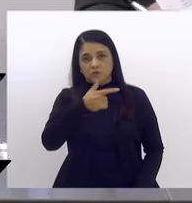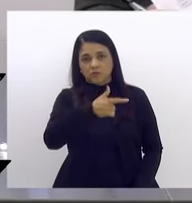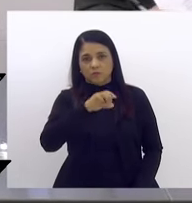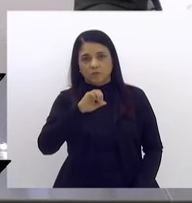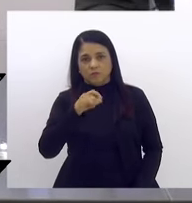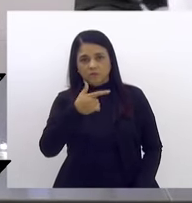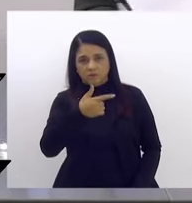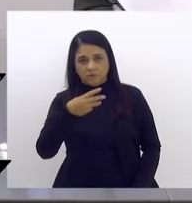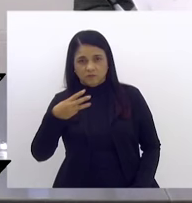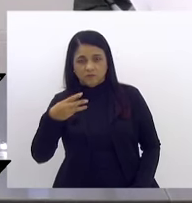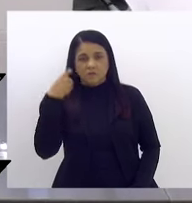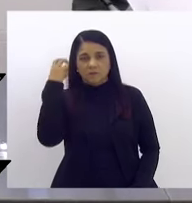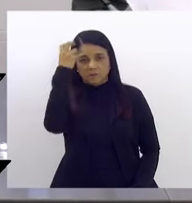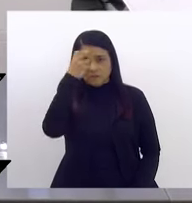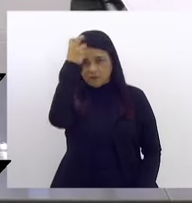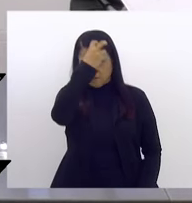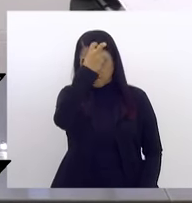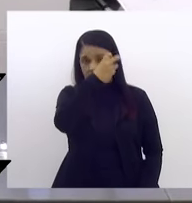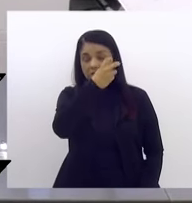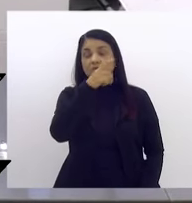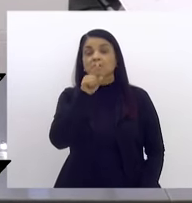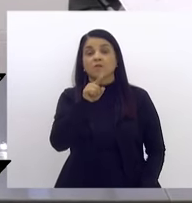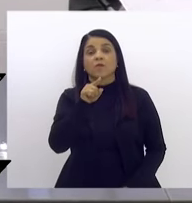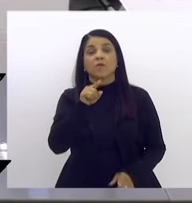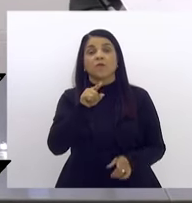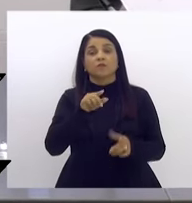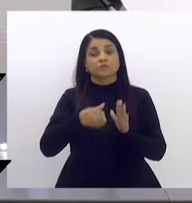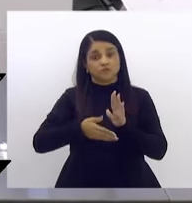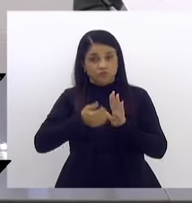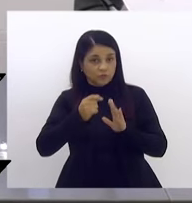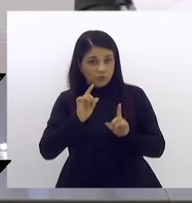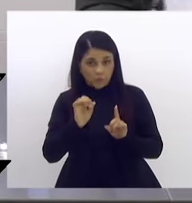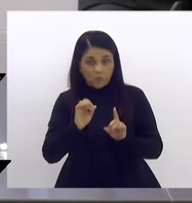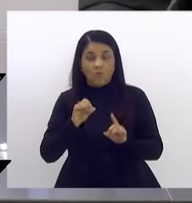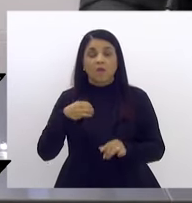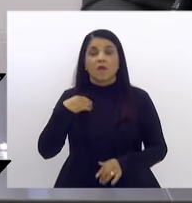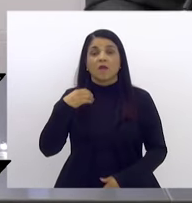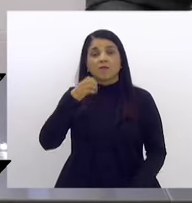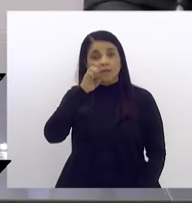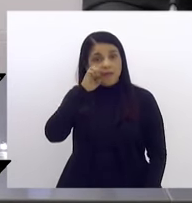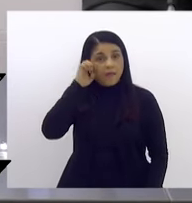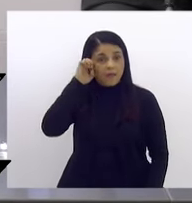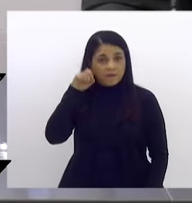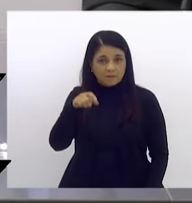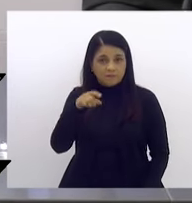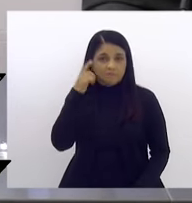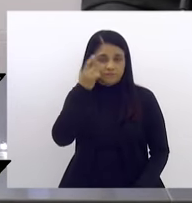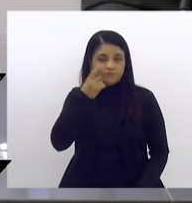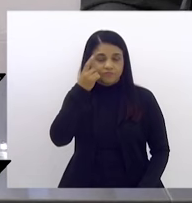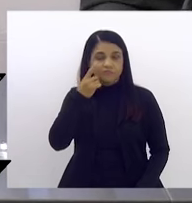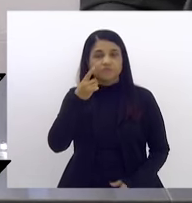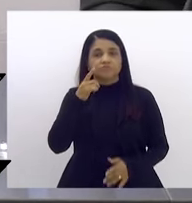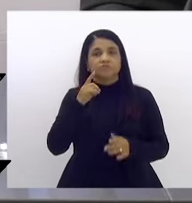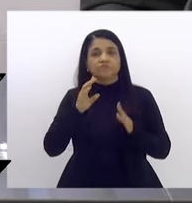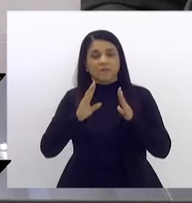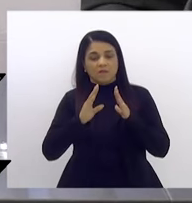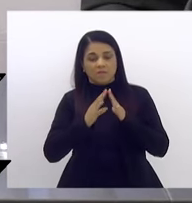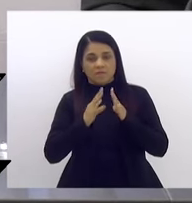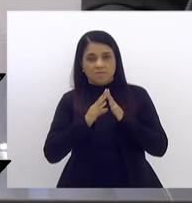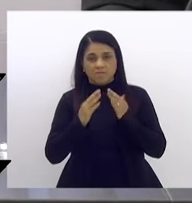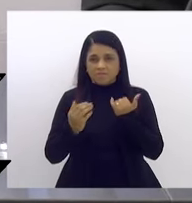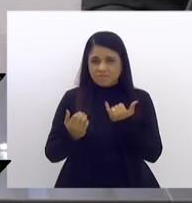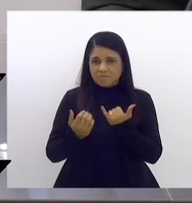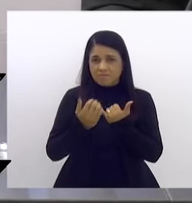deputado da deputada Élica takimoto que declara espaço cultural Casarão Patrimônio Histórico